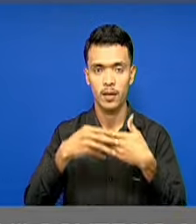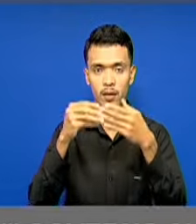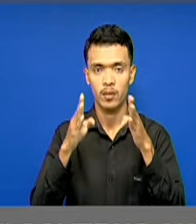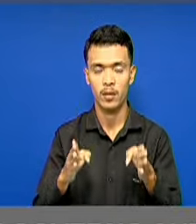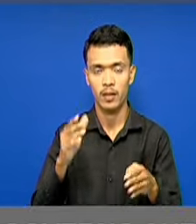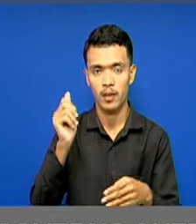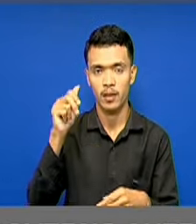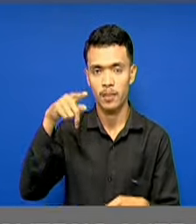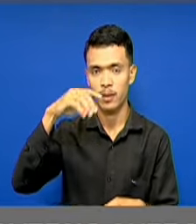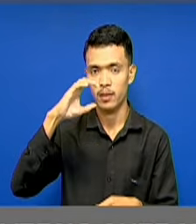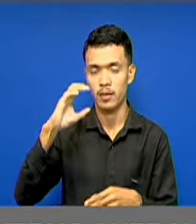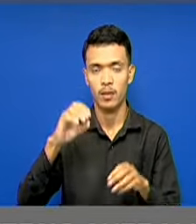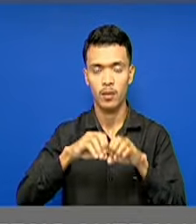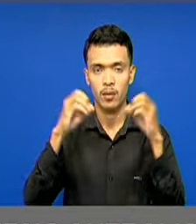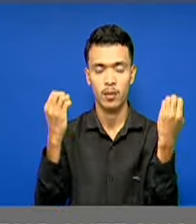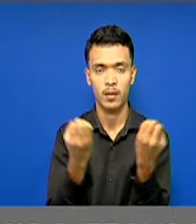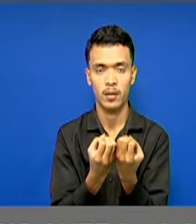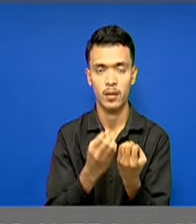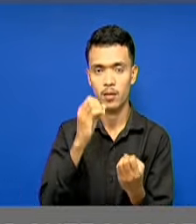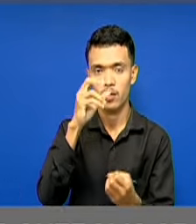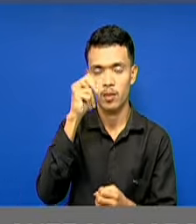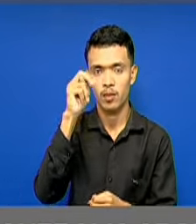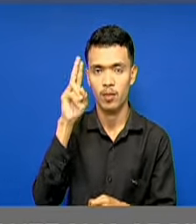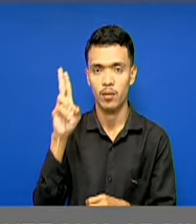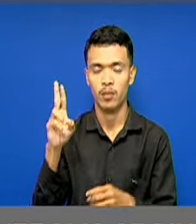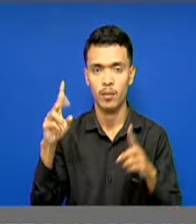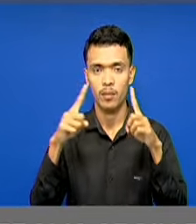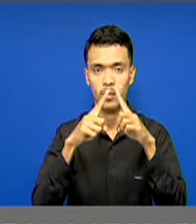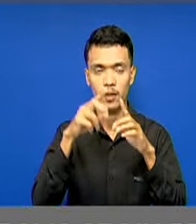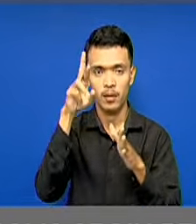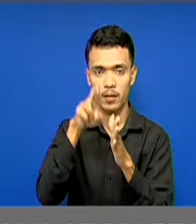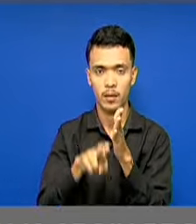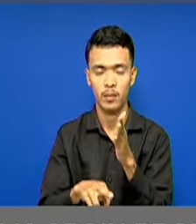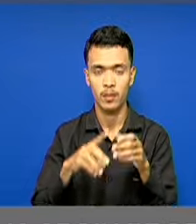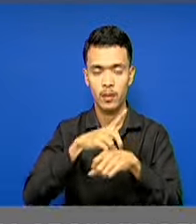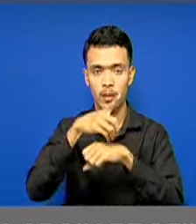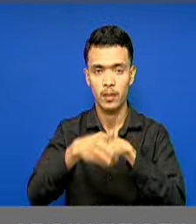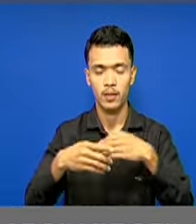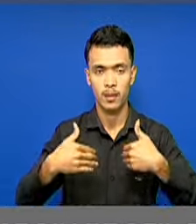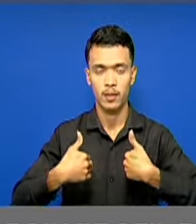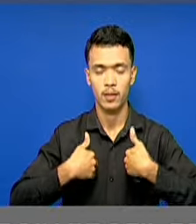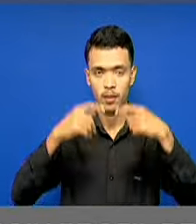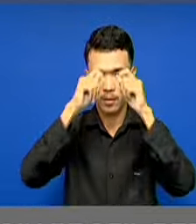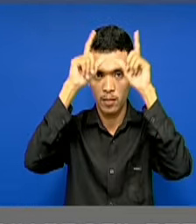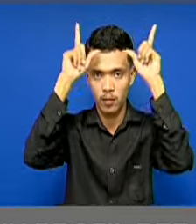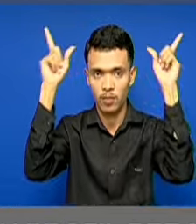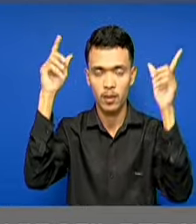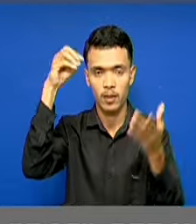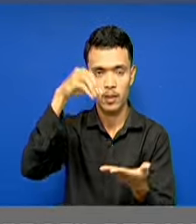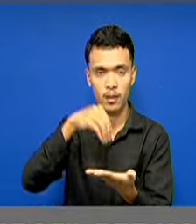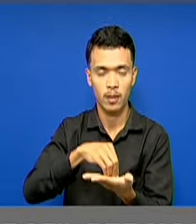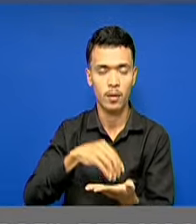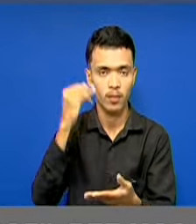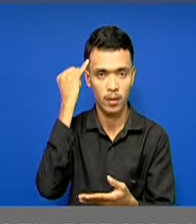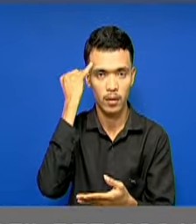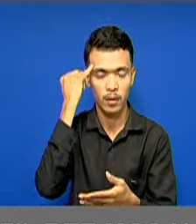A Autoridade de Proteção Civil, a Organização Nações Unidas para a Redução do Risco de Desastres em Timor-Leste, acumula ideia,